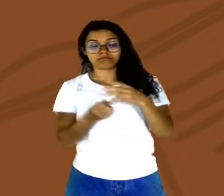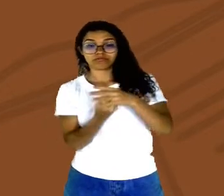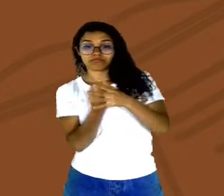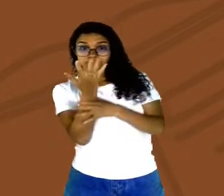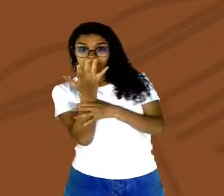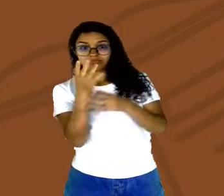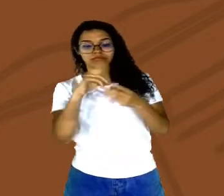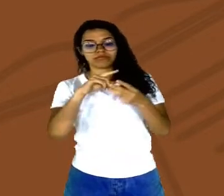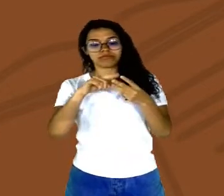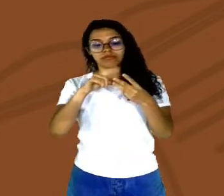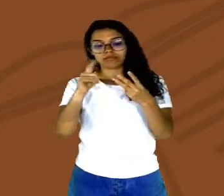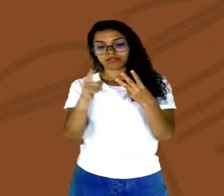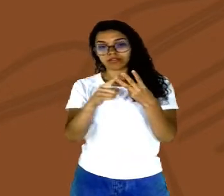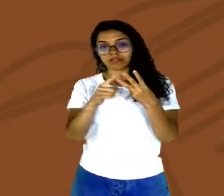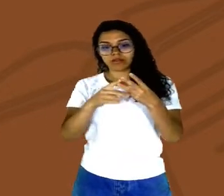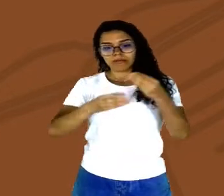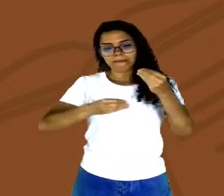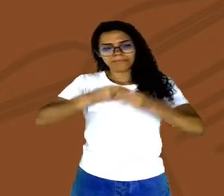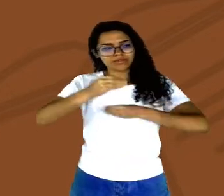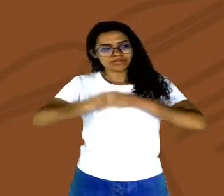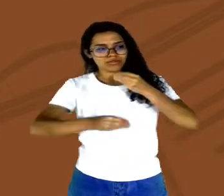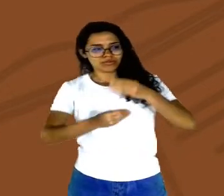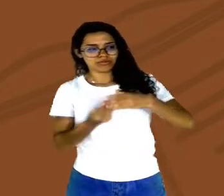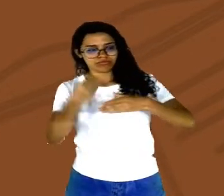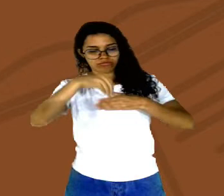e glândulas mistas.